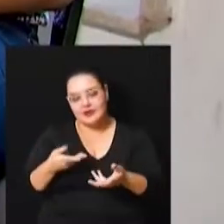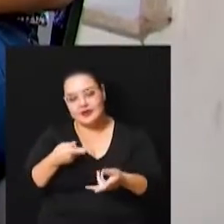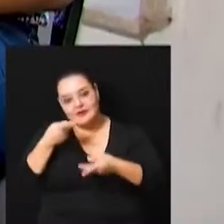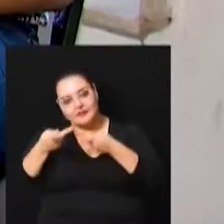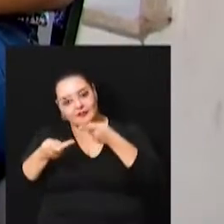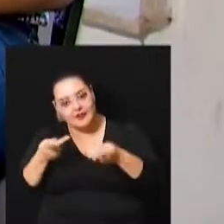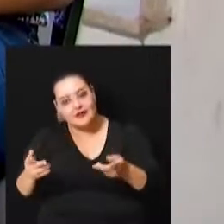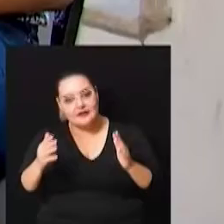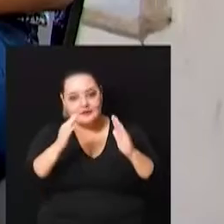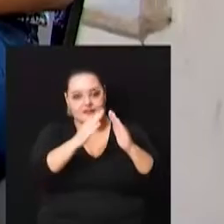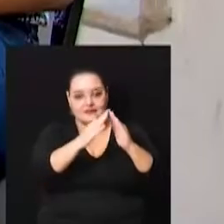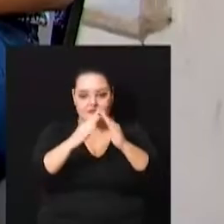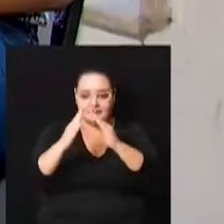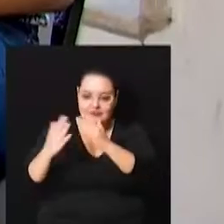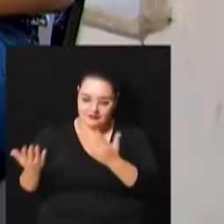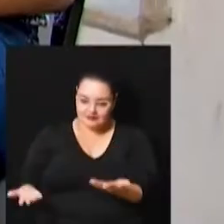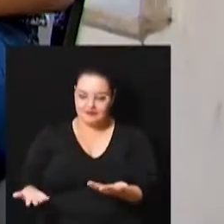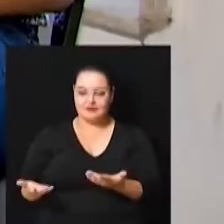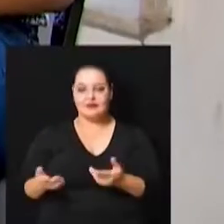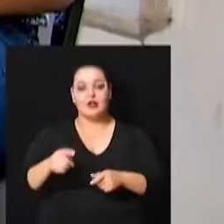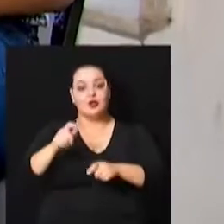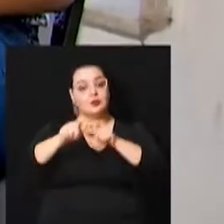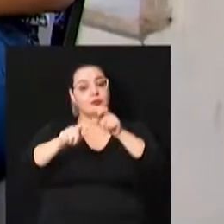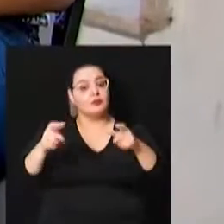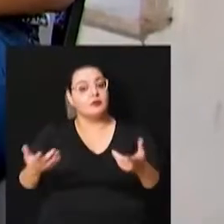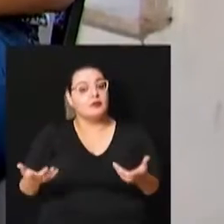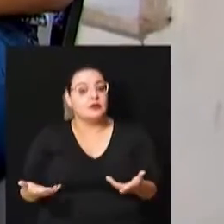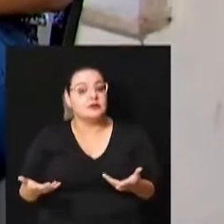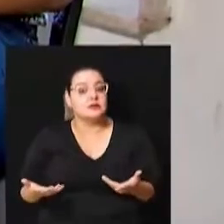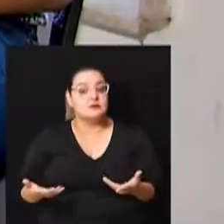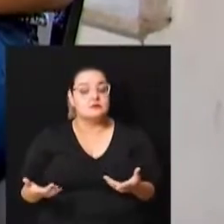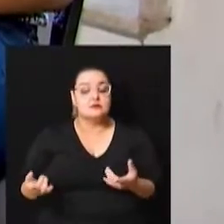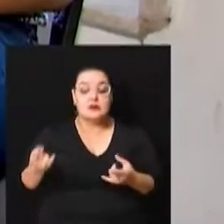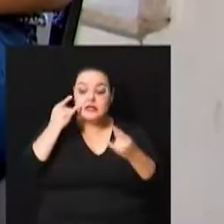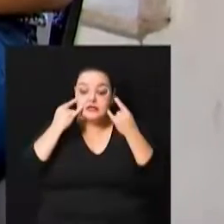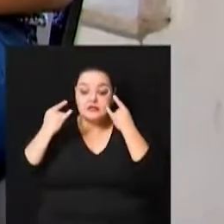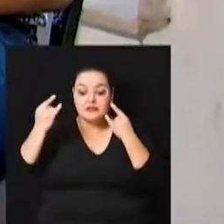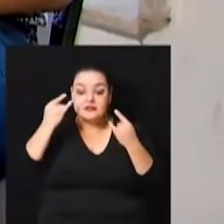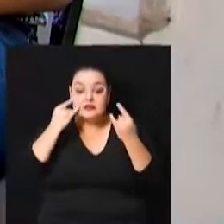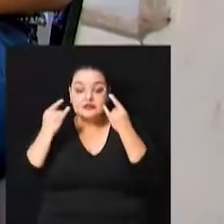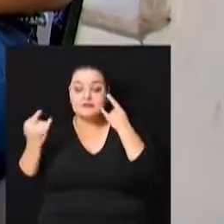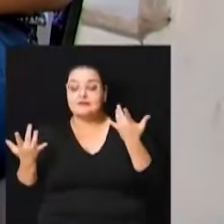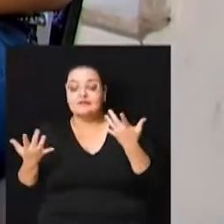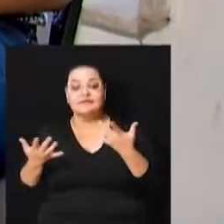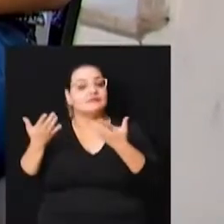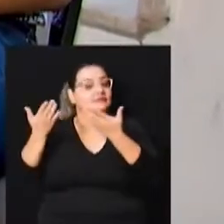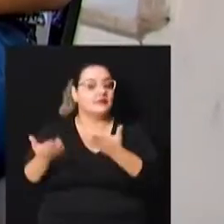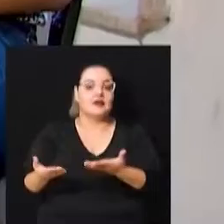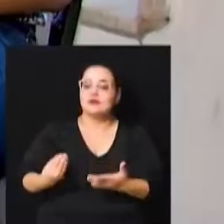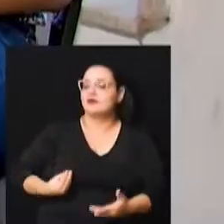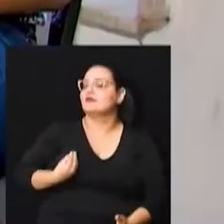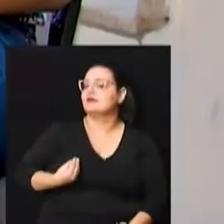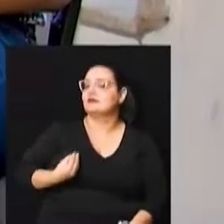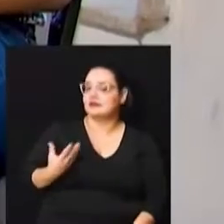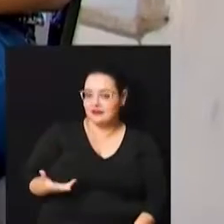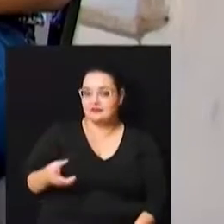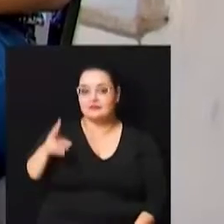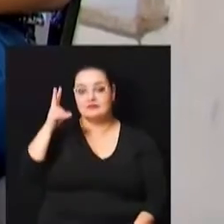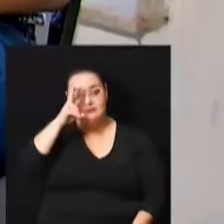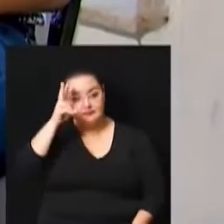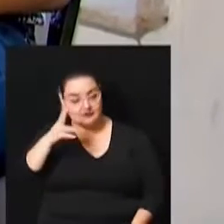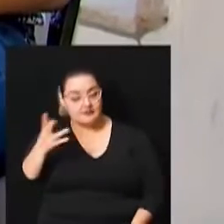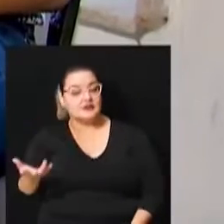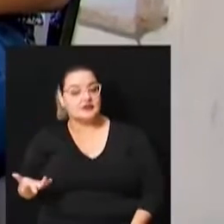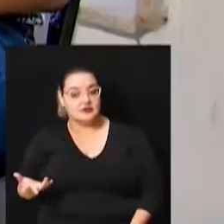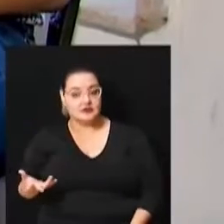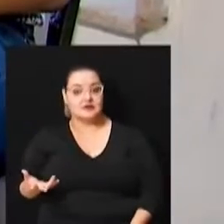queira colocar para o pessoal de casa, não é? Para pessoas que se inspiram, que certamente estão se inspirando na sua história, né? Que é uma